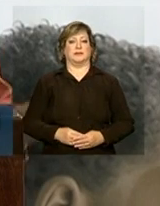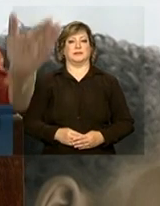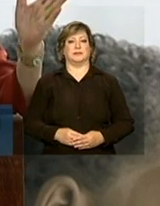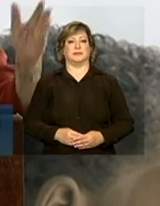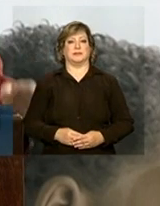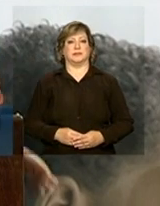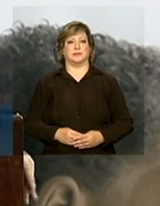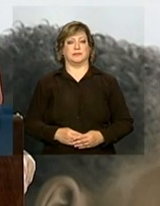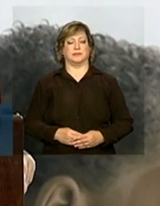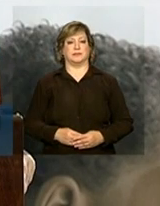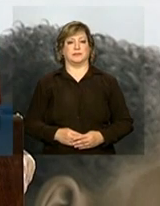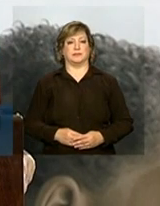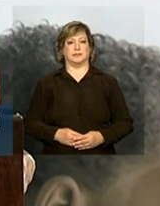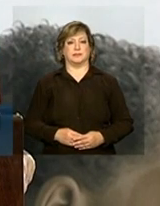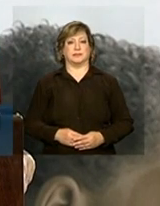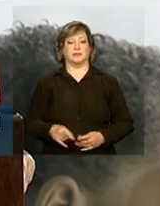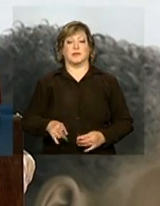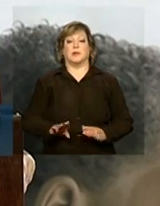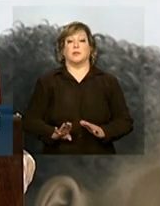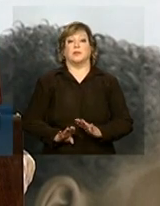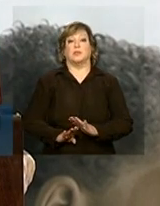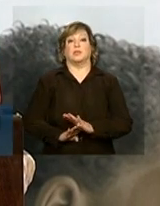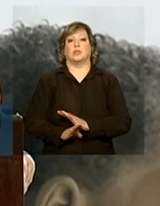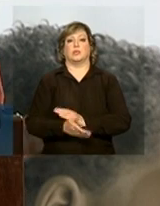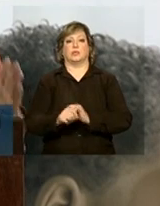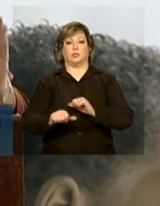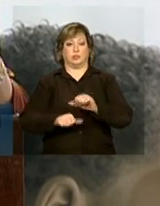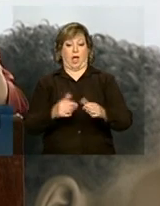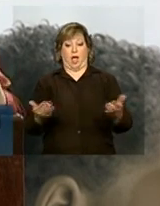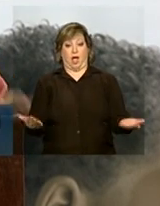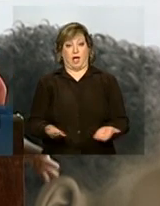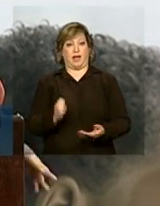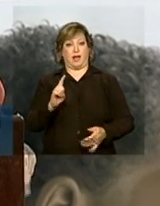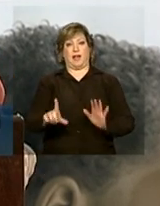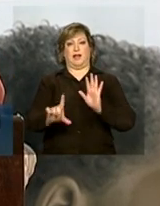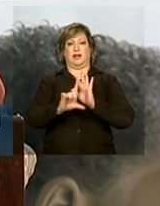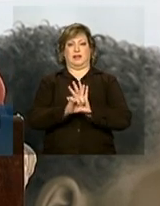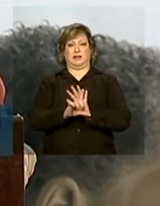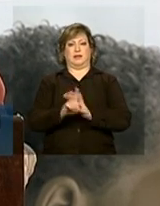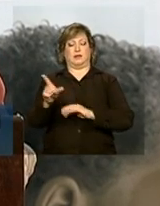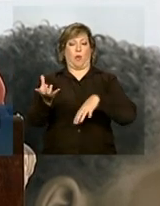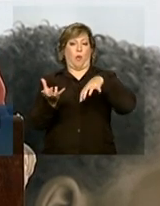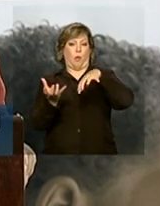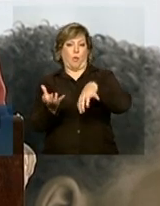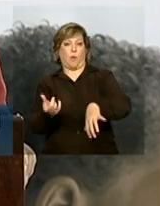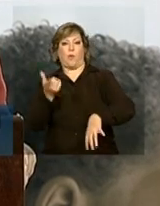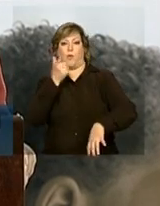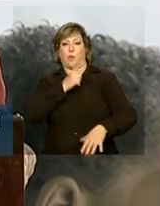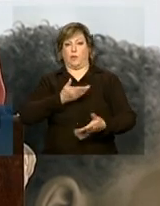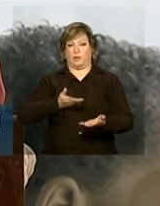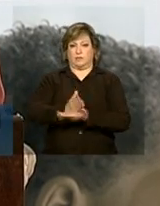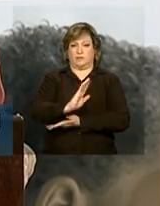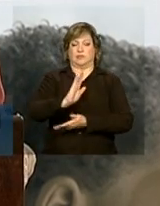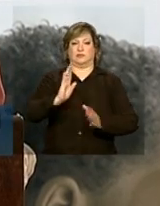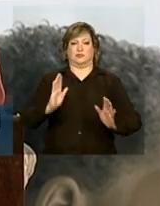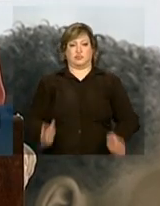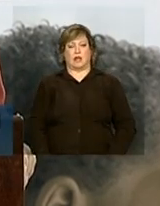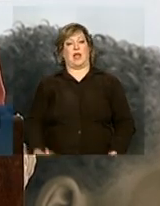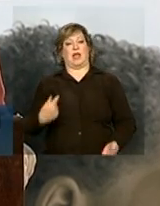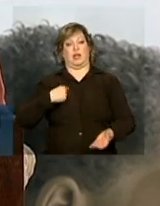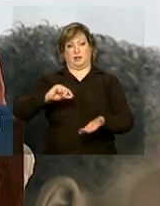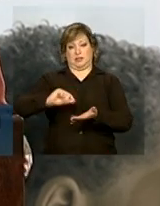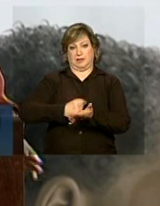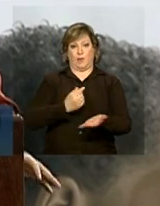que se transformou em lei, que o Congresso Nacional aprovou e que eu